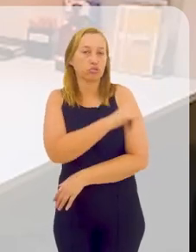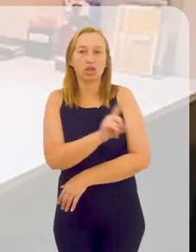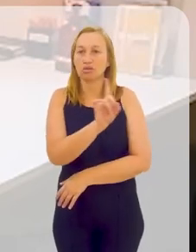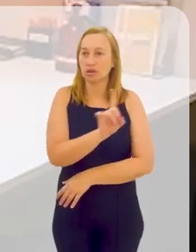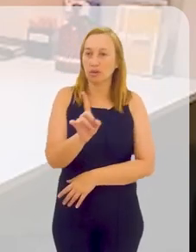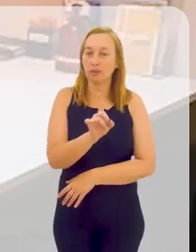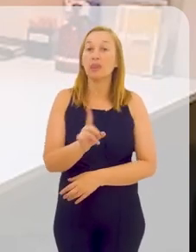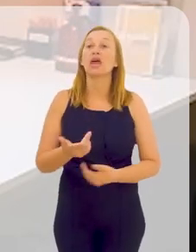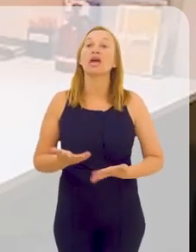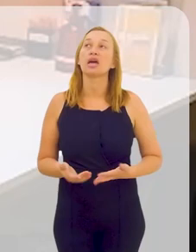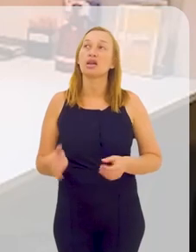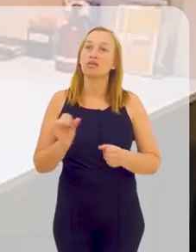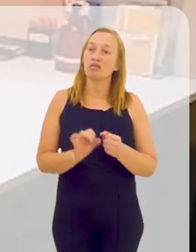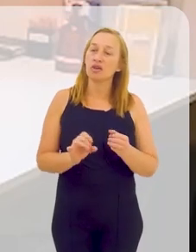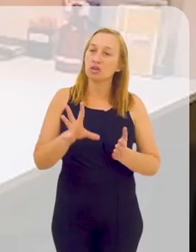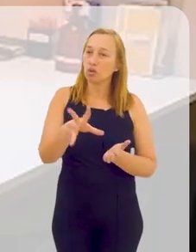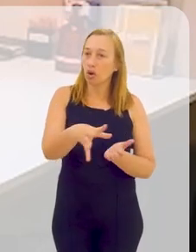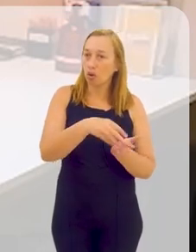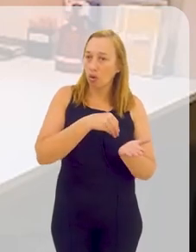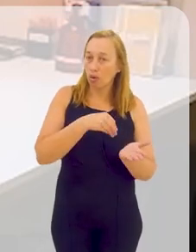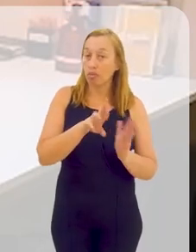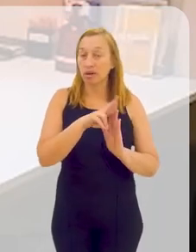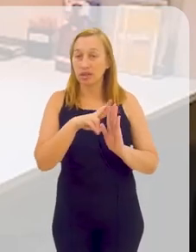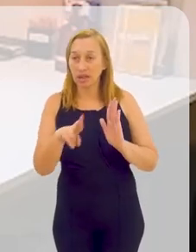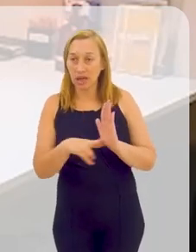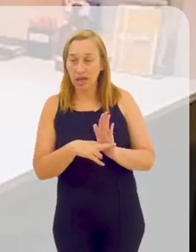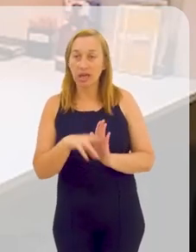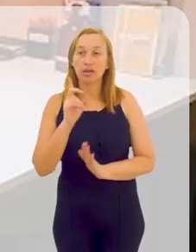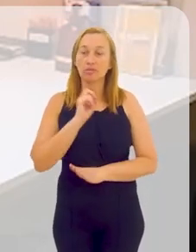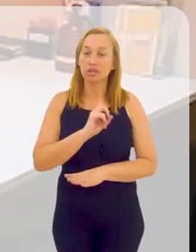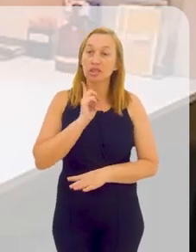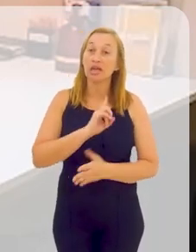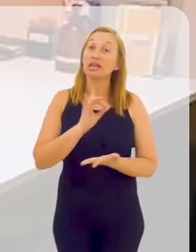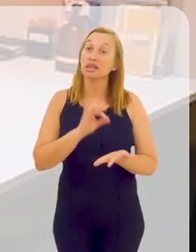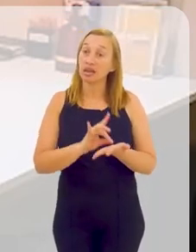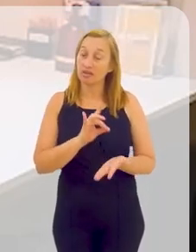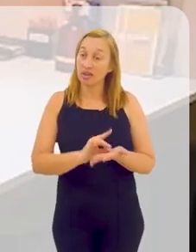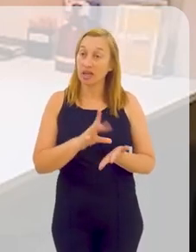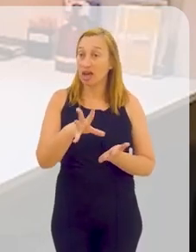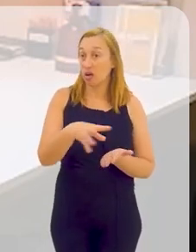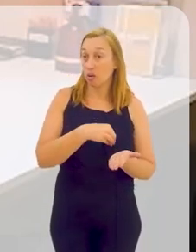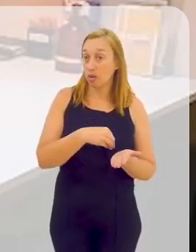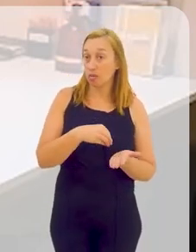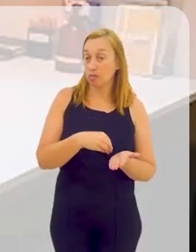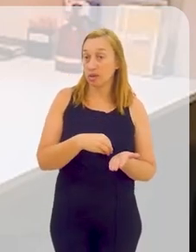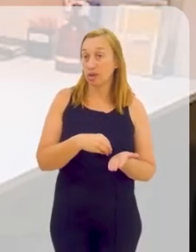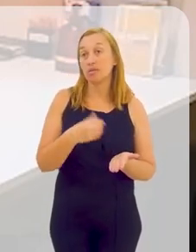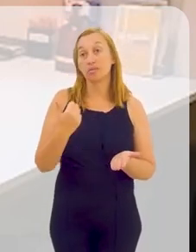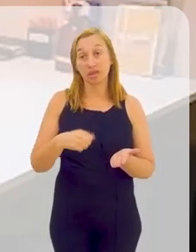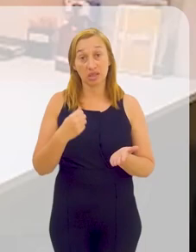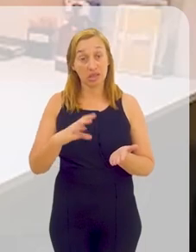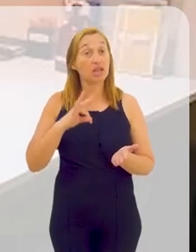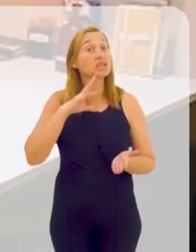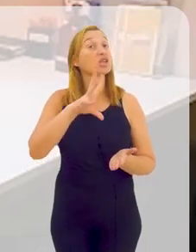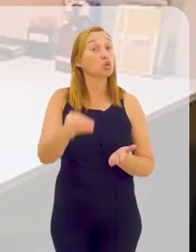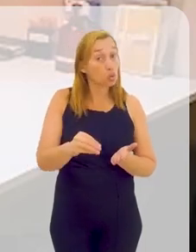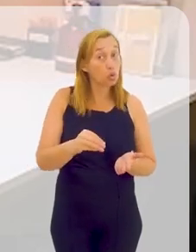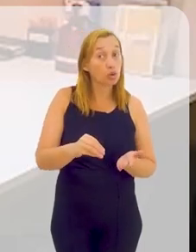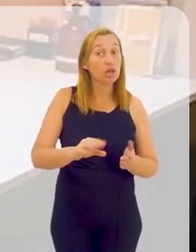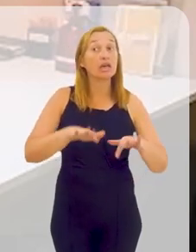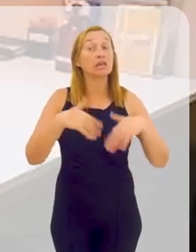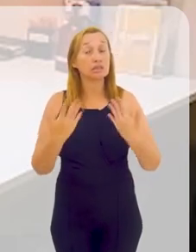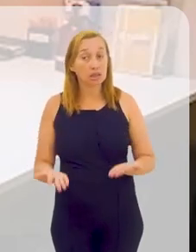não faz isso ele fez uma cola da regra mineira e na verdade quando essa Cola é feita ela deveria ser